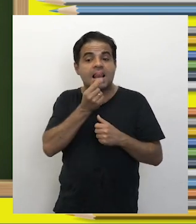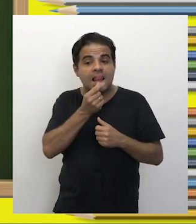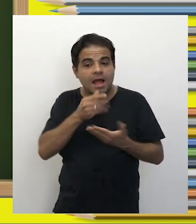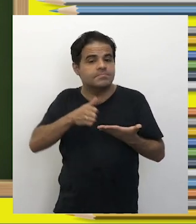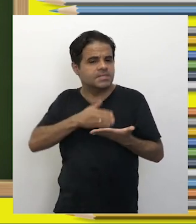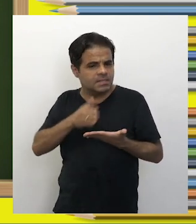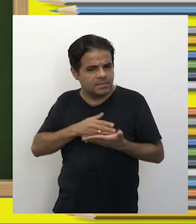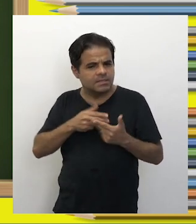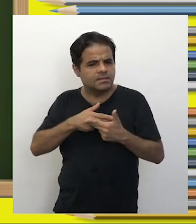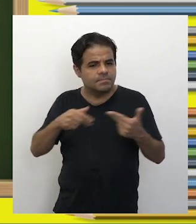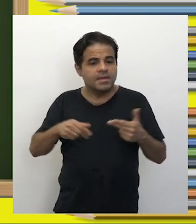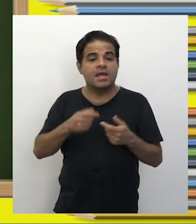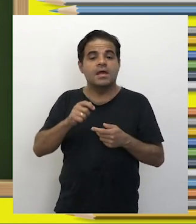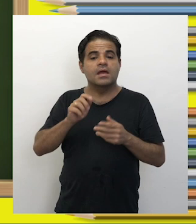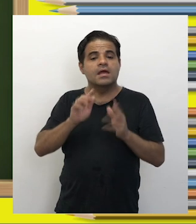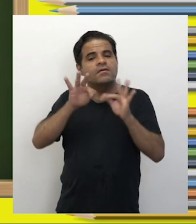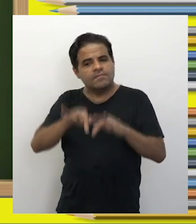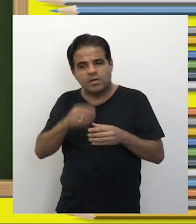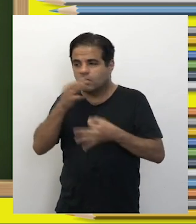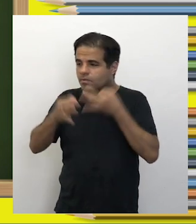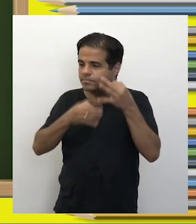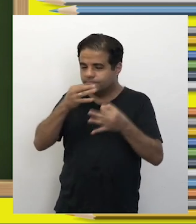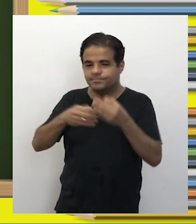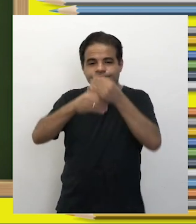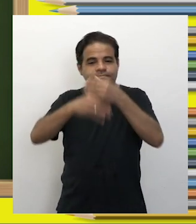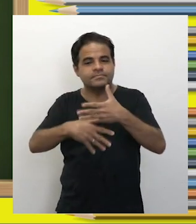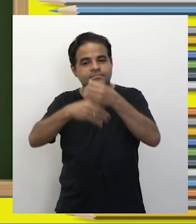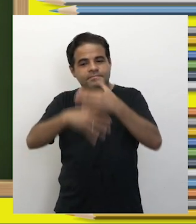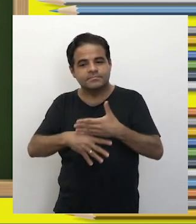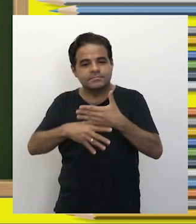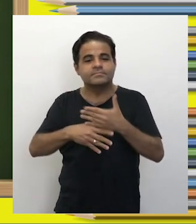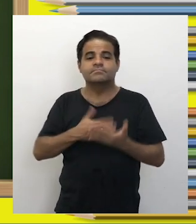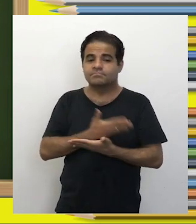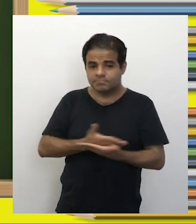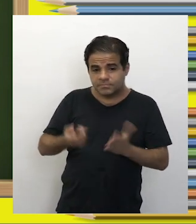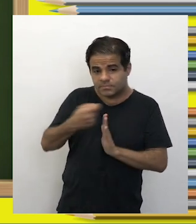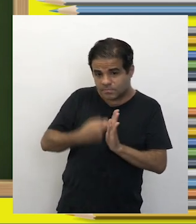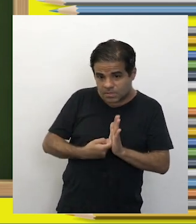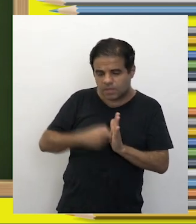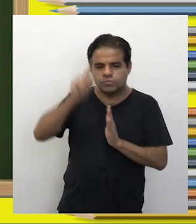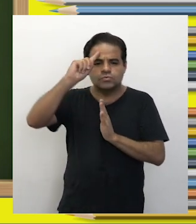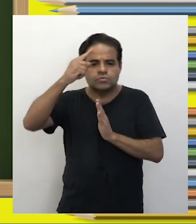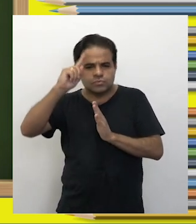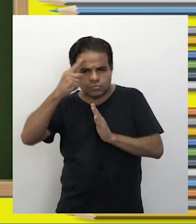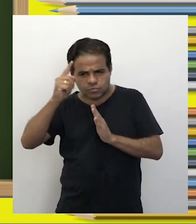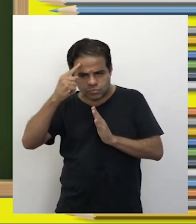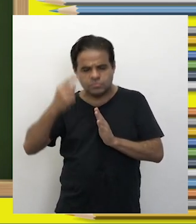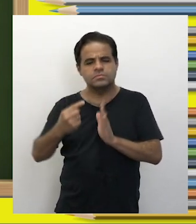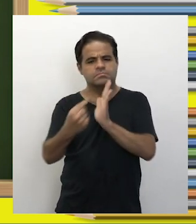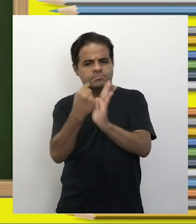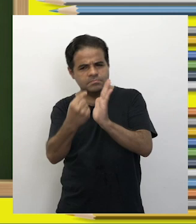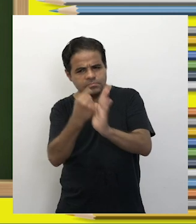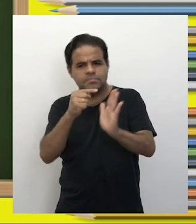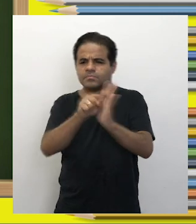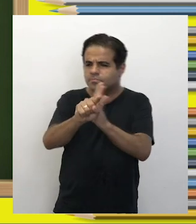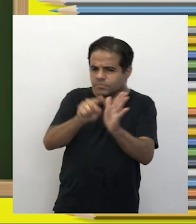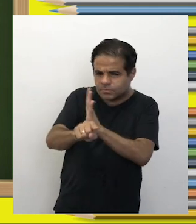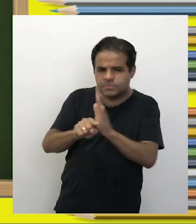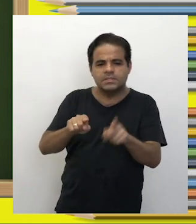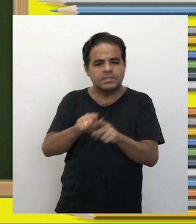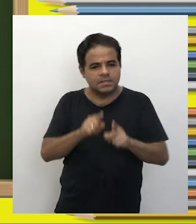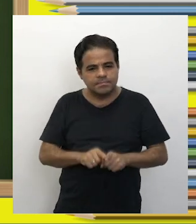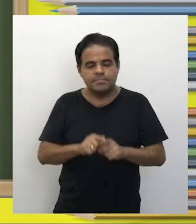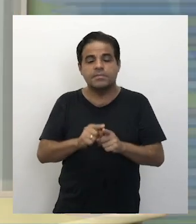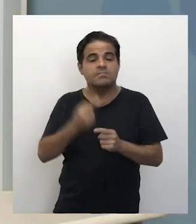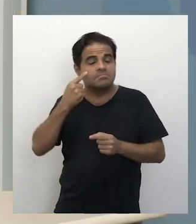dúvidas e façam perguntas no final, que nós vamos precisar de muito foco, atenção, participação e aplicação do conteúdo